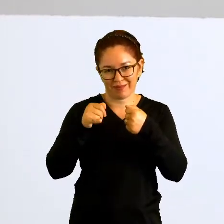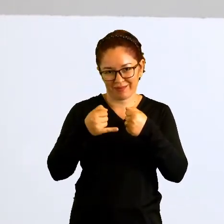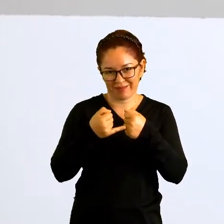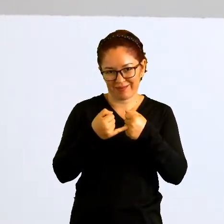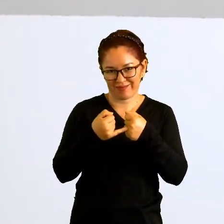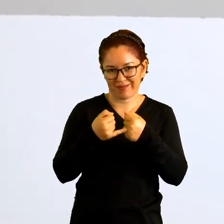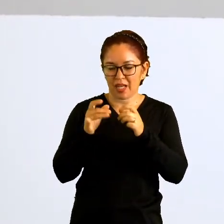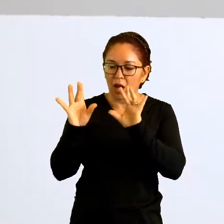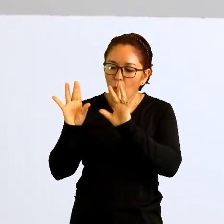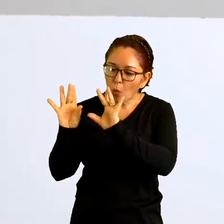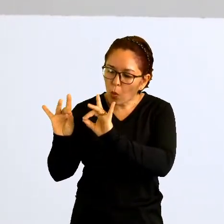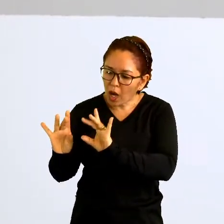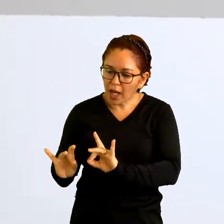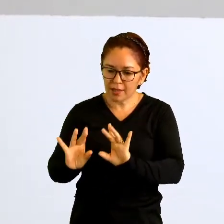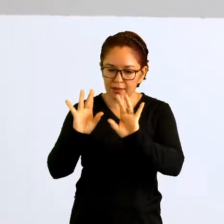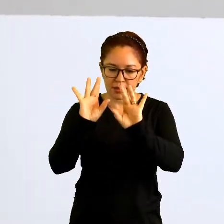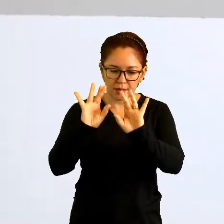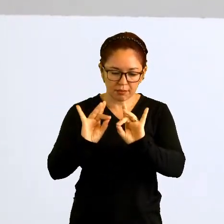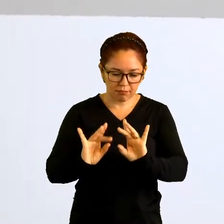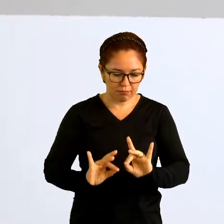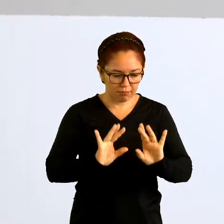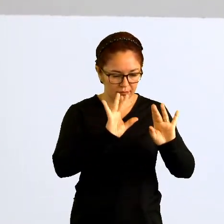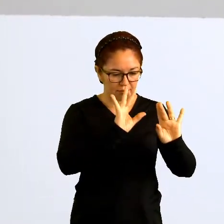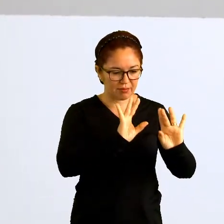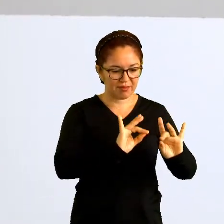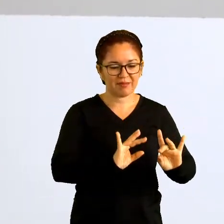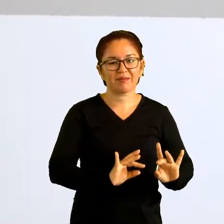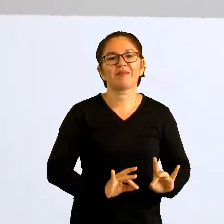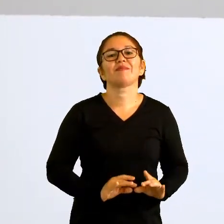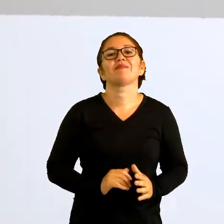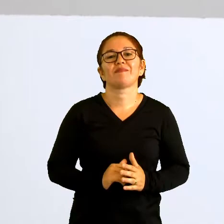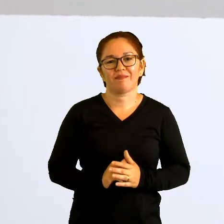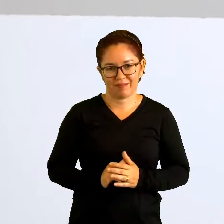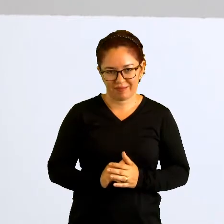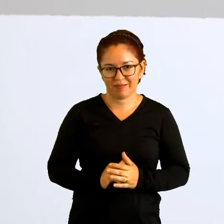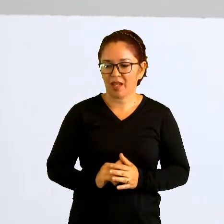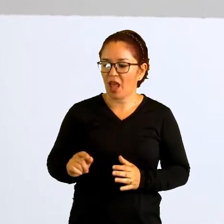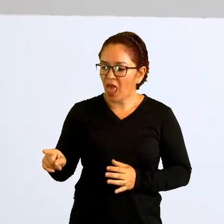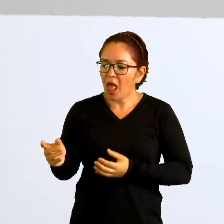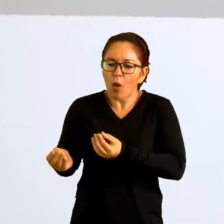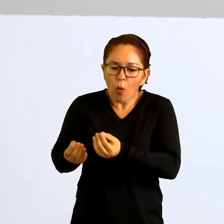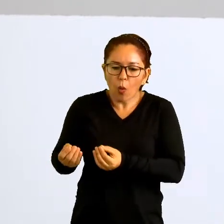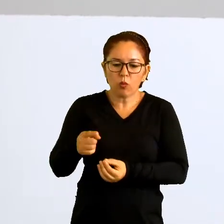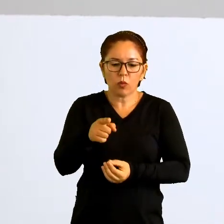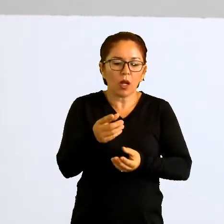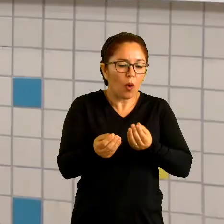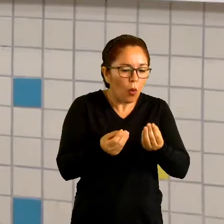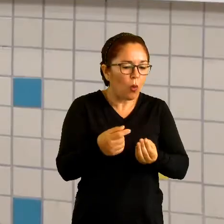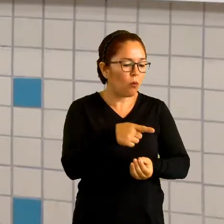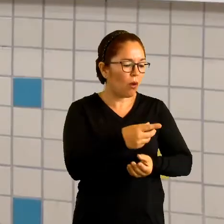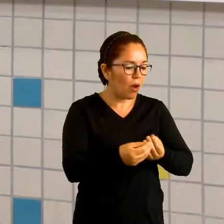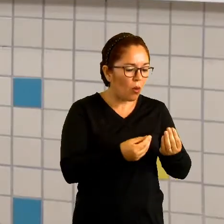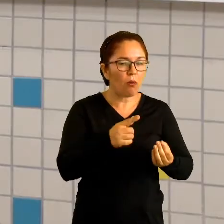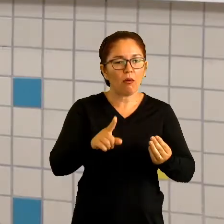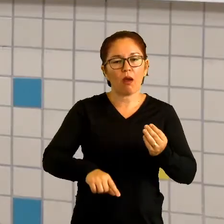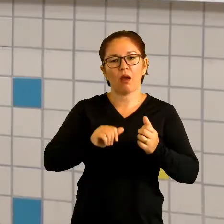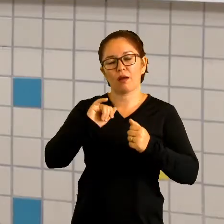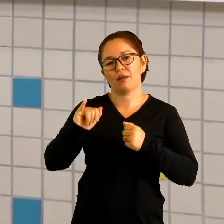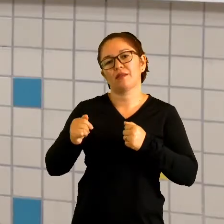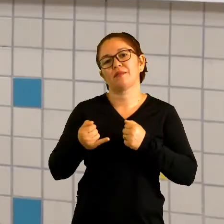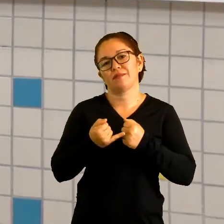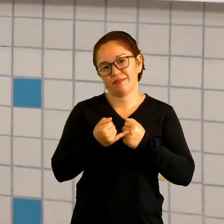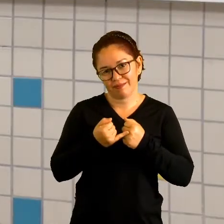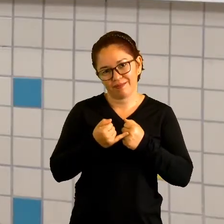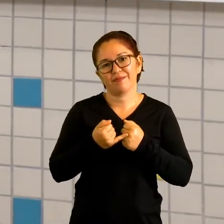Qualidade. O adjetivo indica qualidade, características de um ser. Muito bem, muito